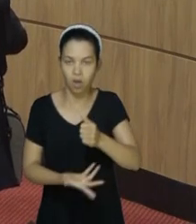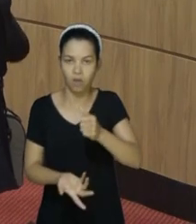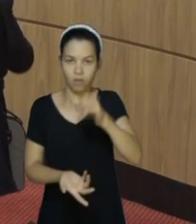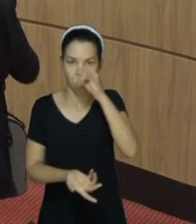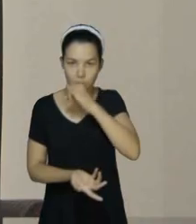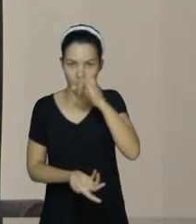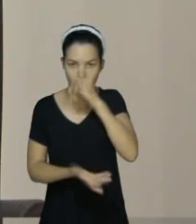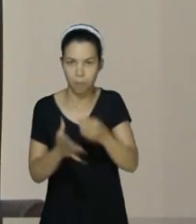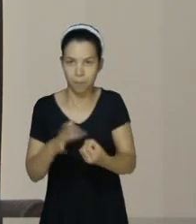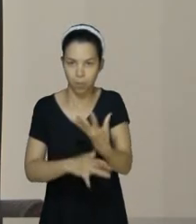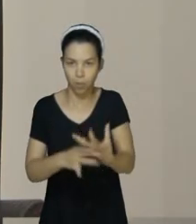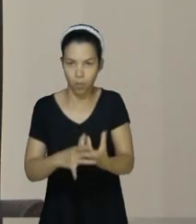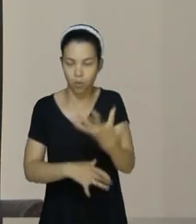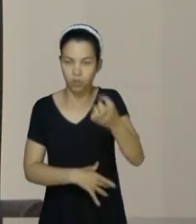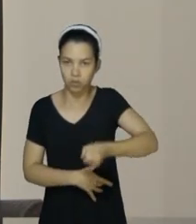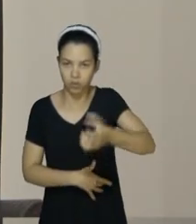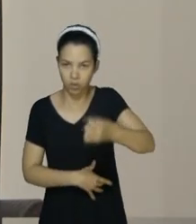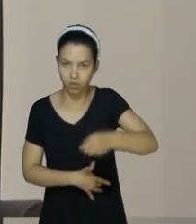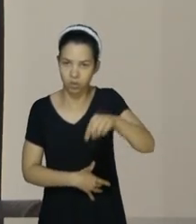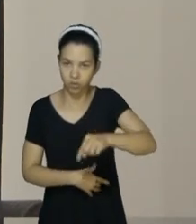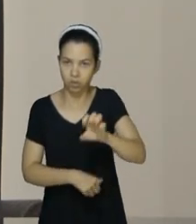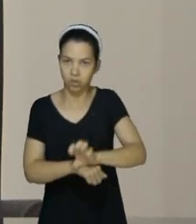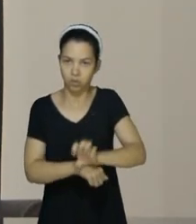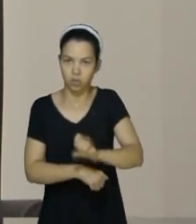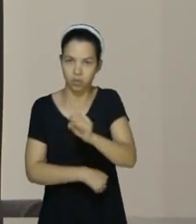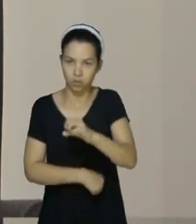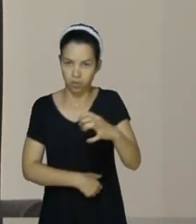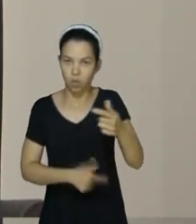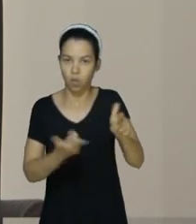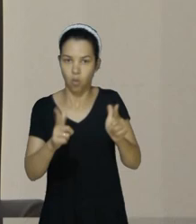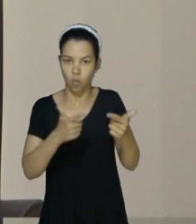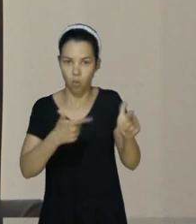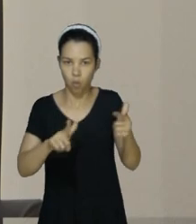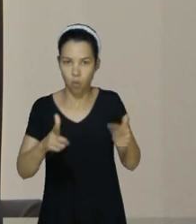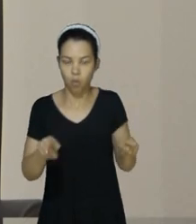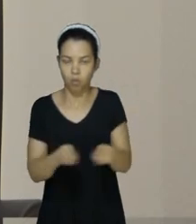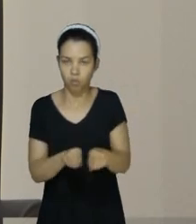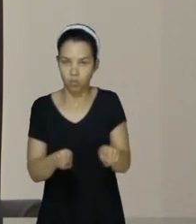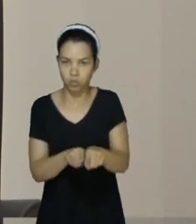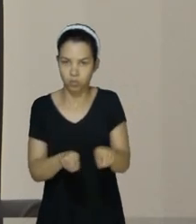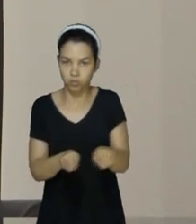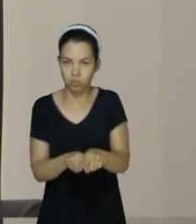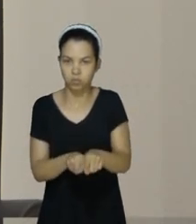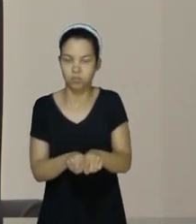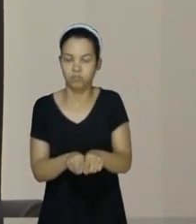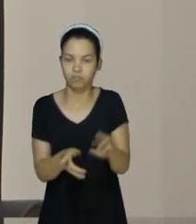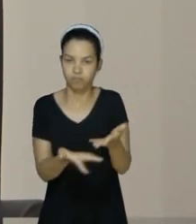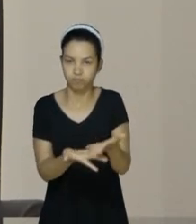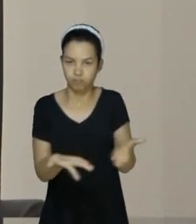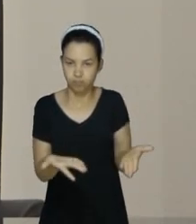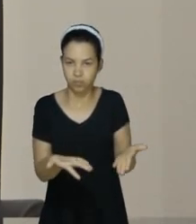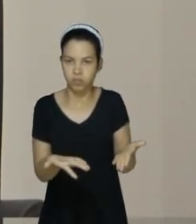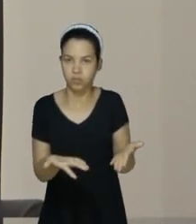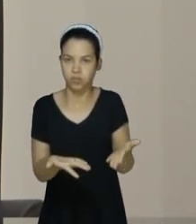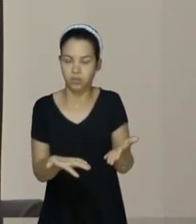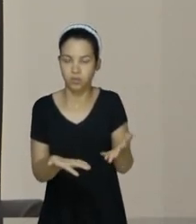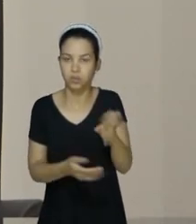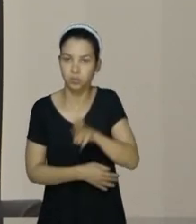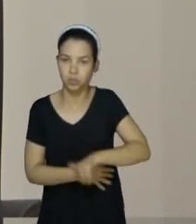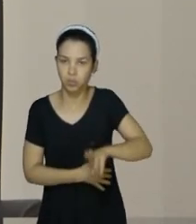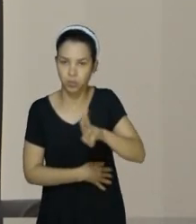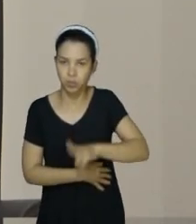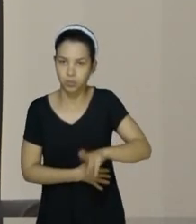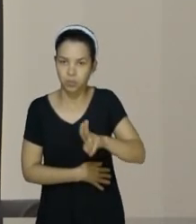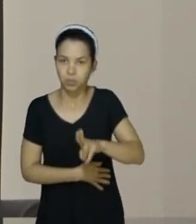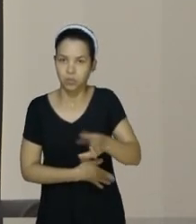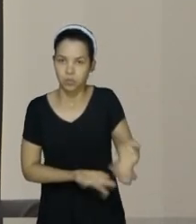de leite que tem o Estado de Santa Catarina, entre outras, que vocês possam desfrutar das